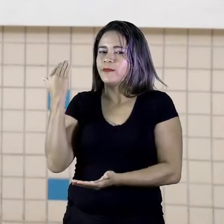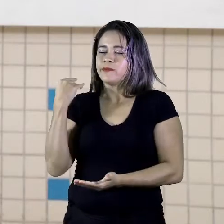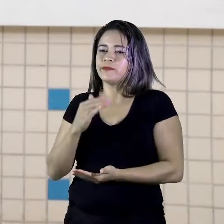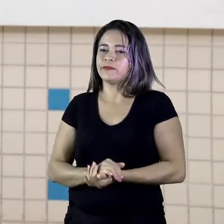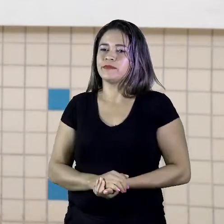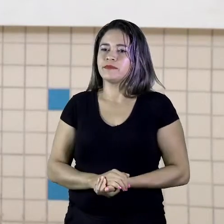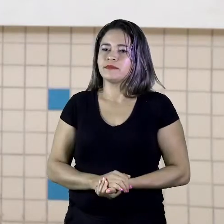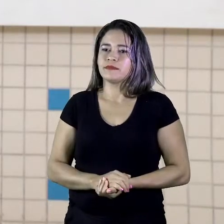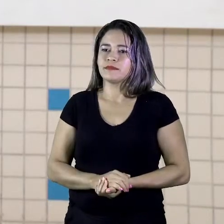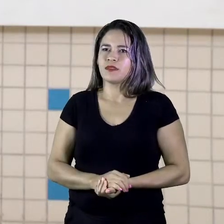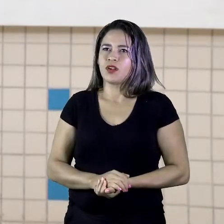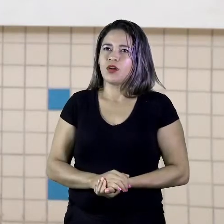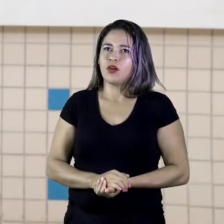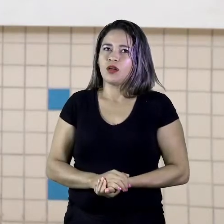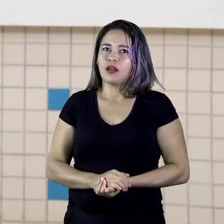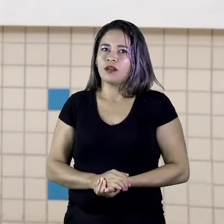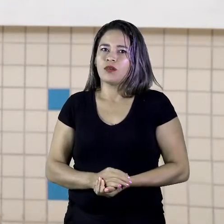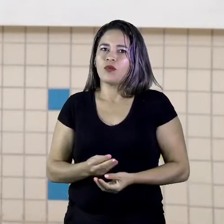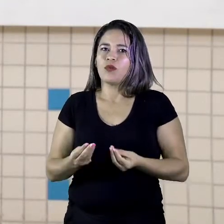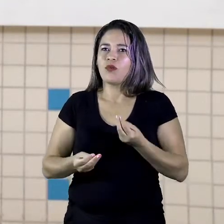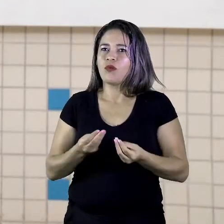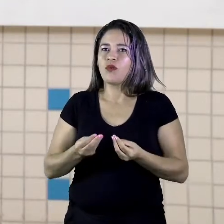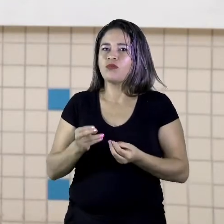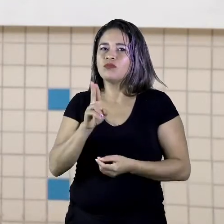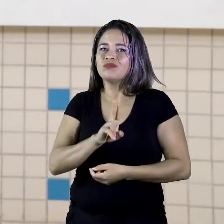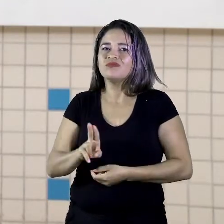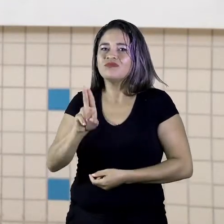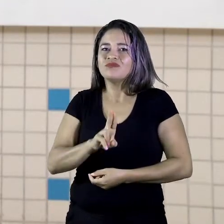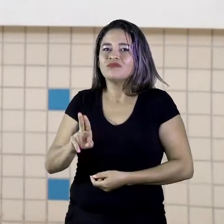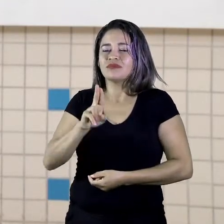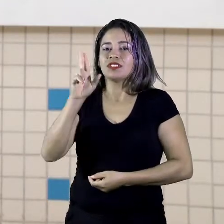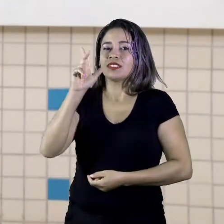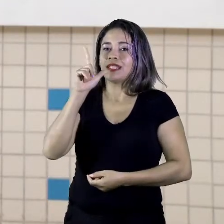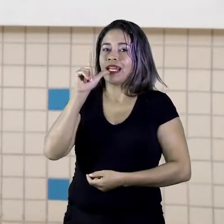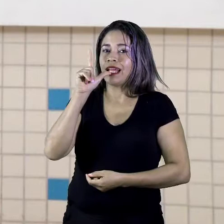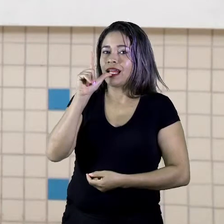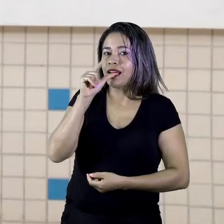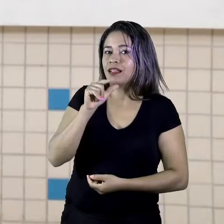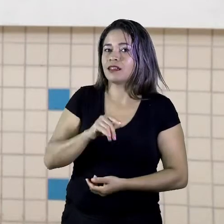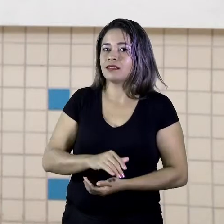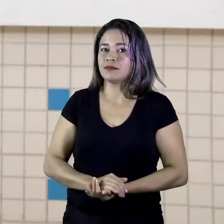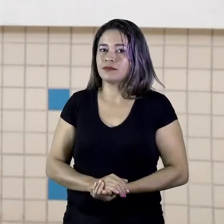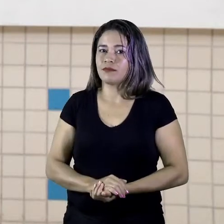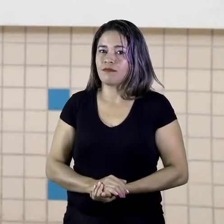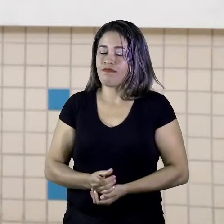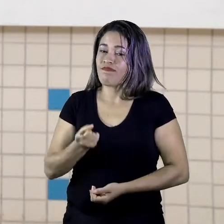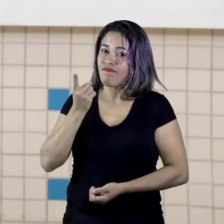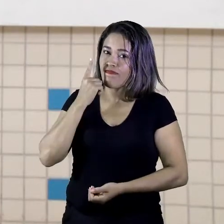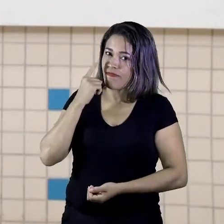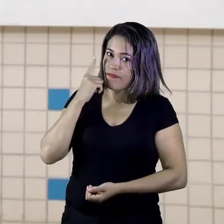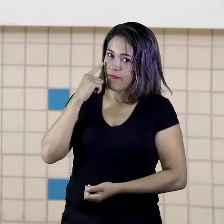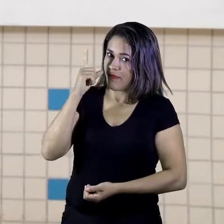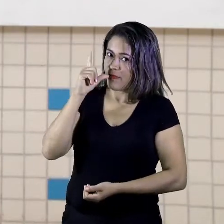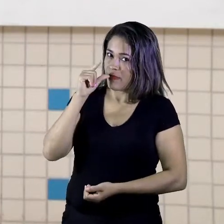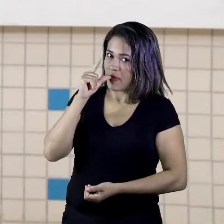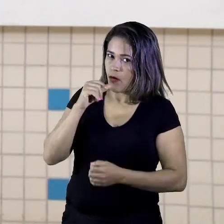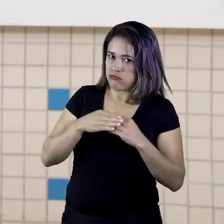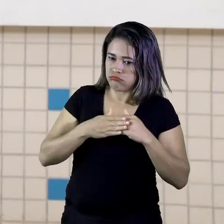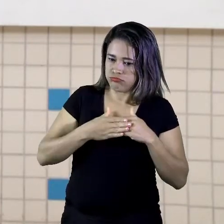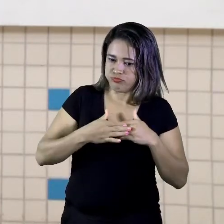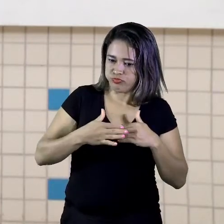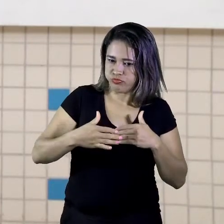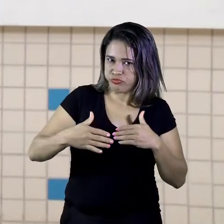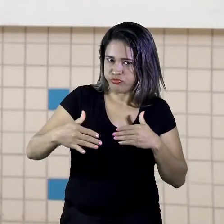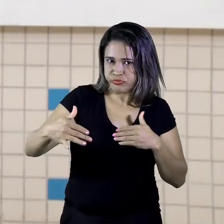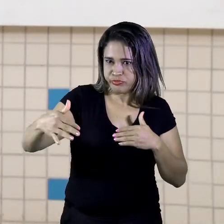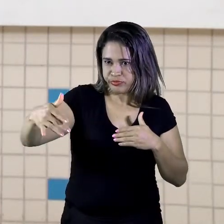consumo consciente da água, como é que nós usamos essa água. Vimos que a água ela é finita, ela não é um bem